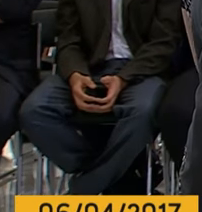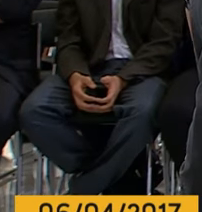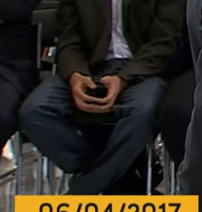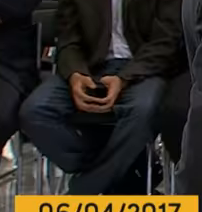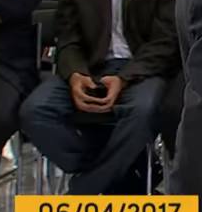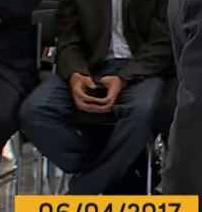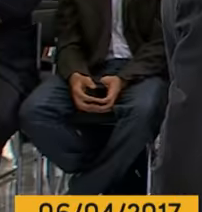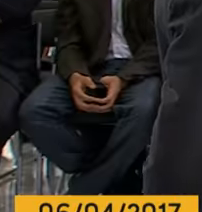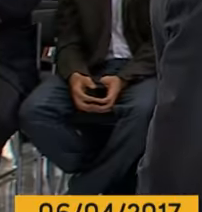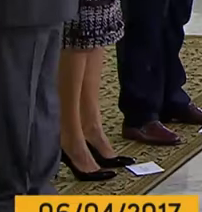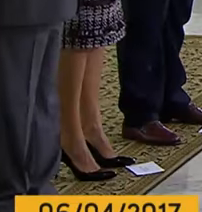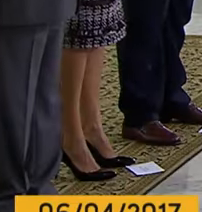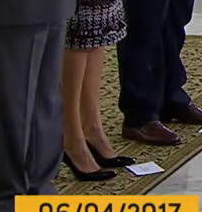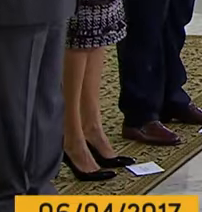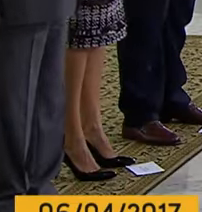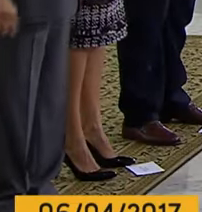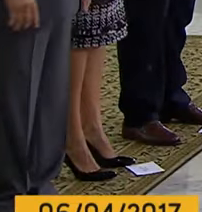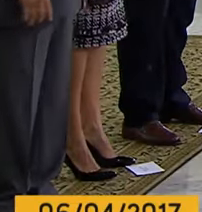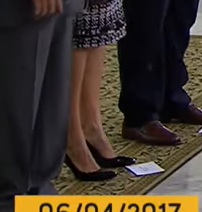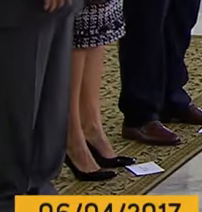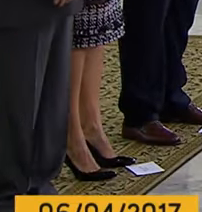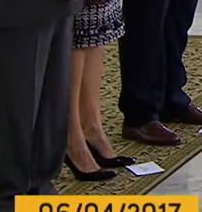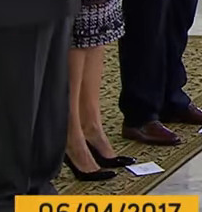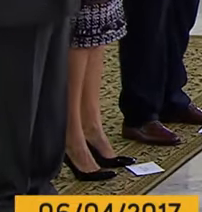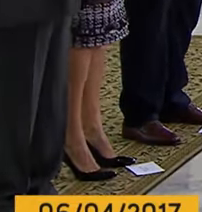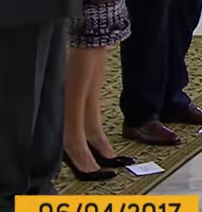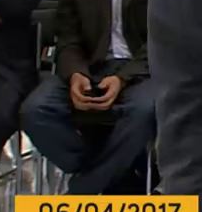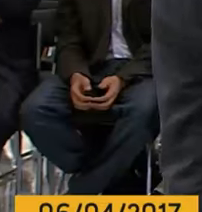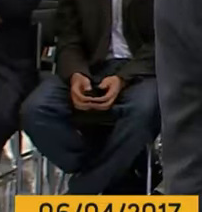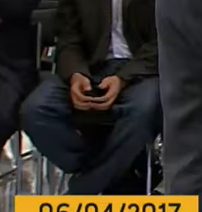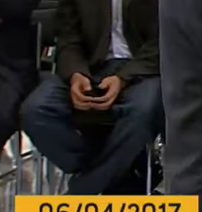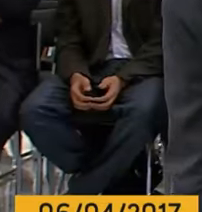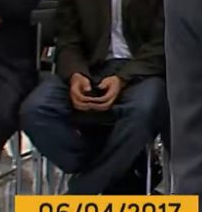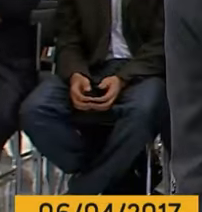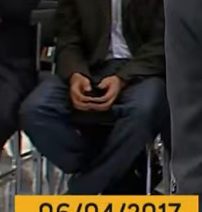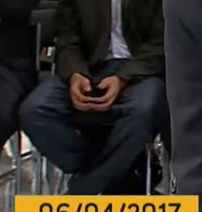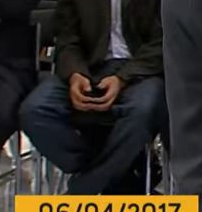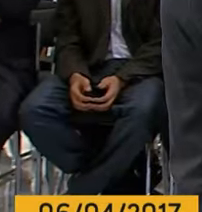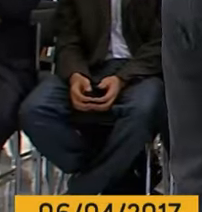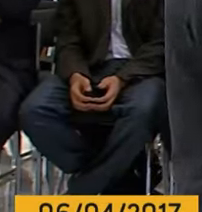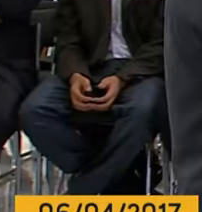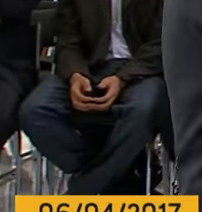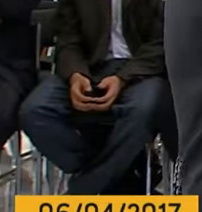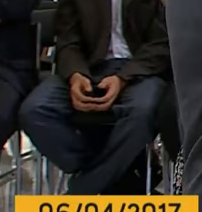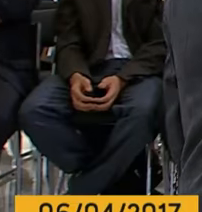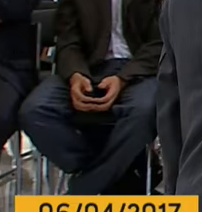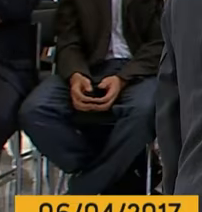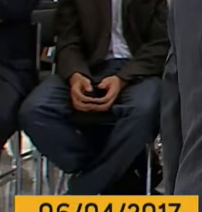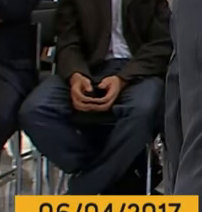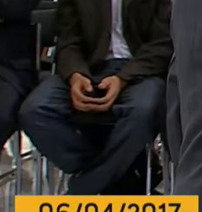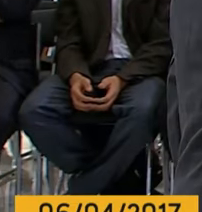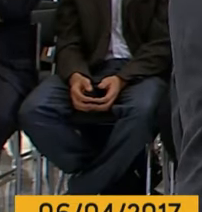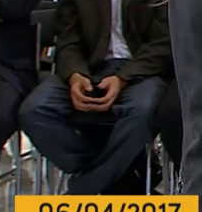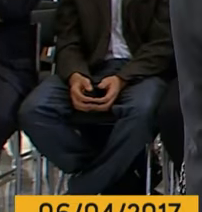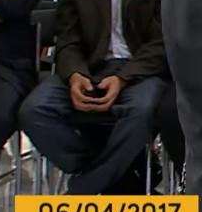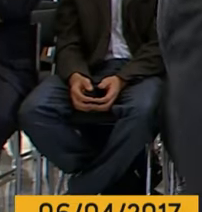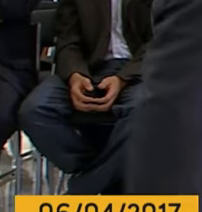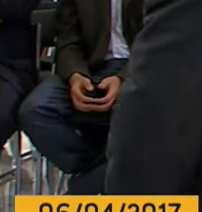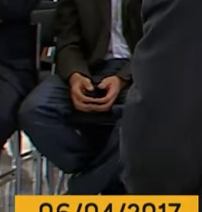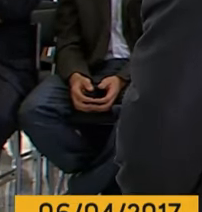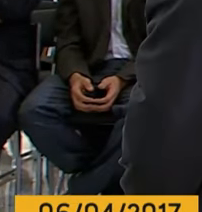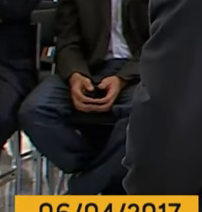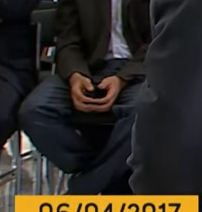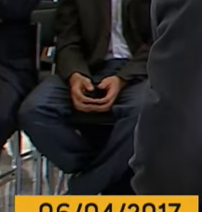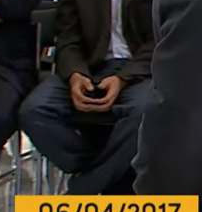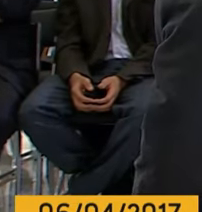cidade em que os novos oficiais generais das Forças Armadas do Brasil são apresentados ao presidente da República.